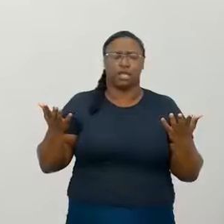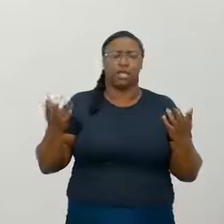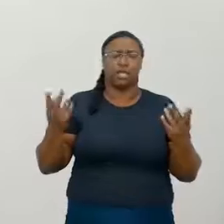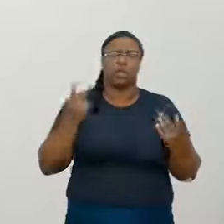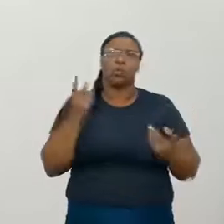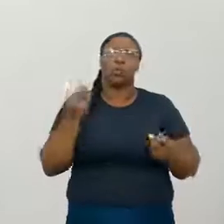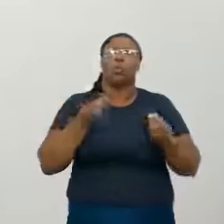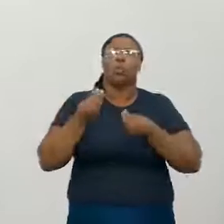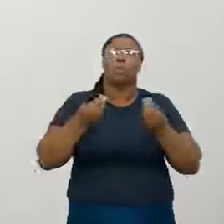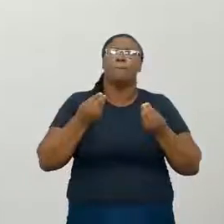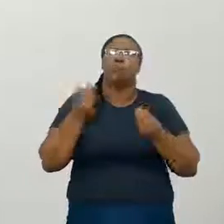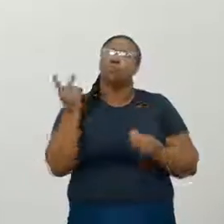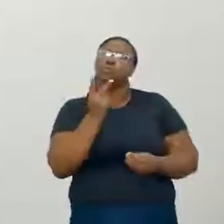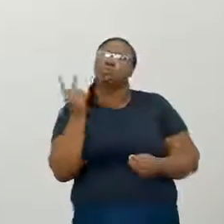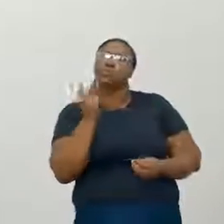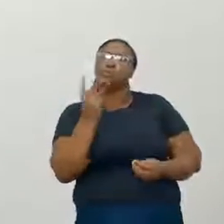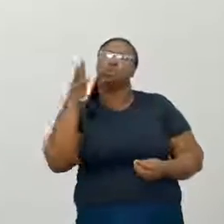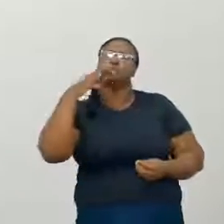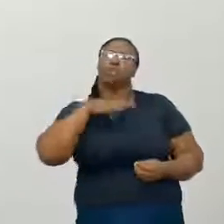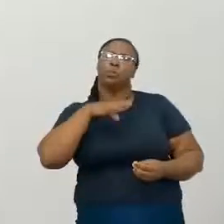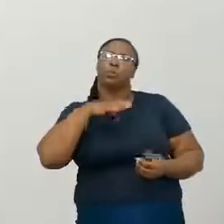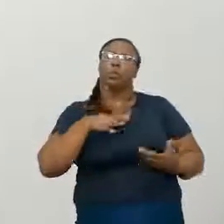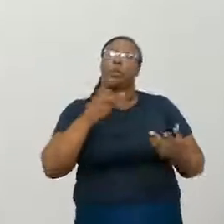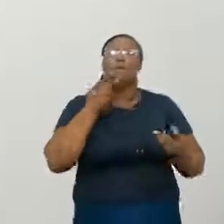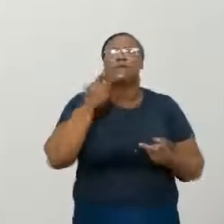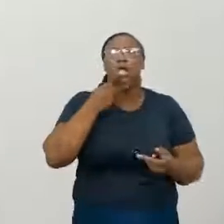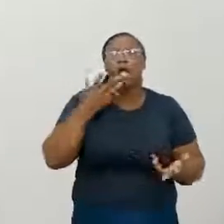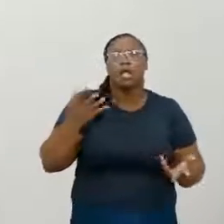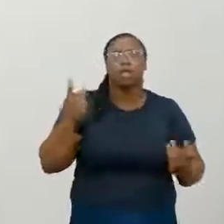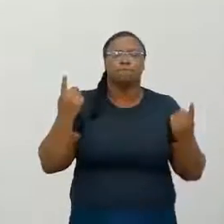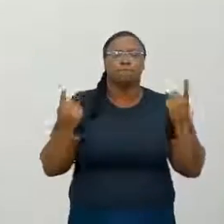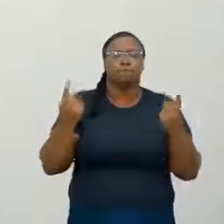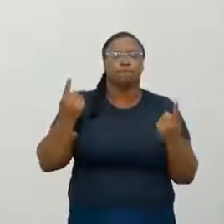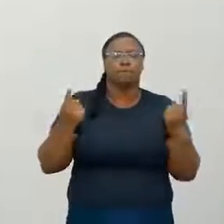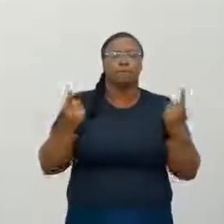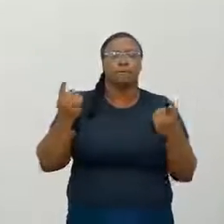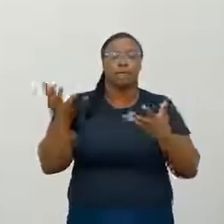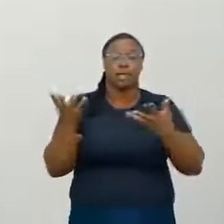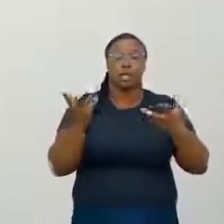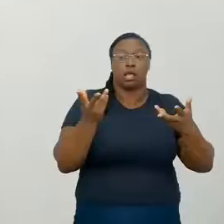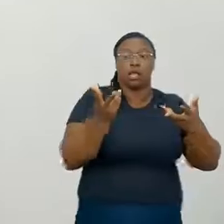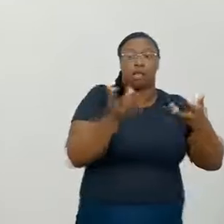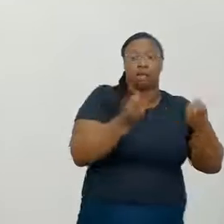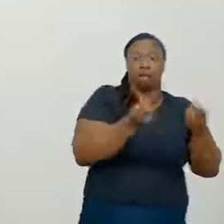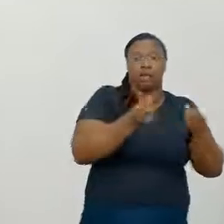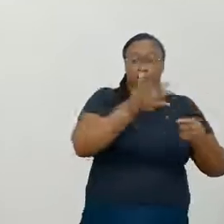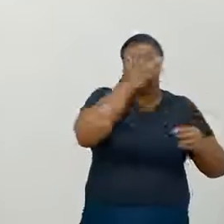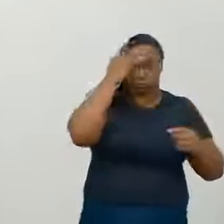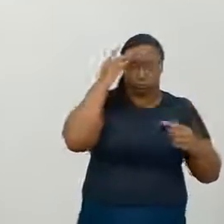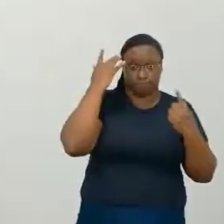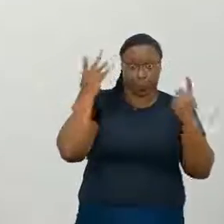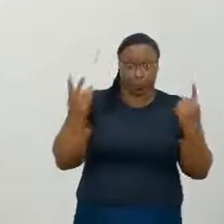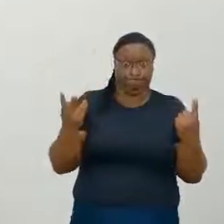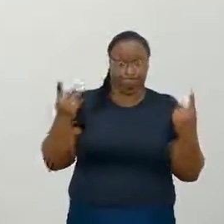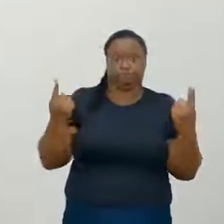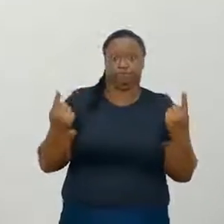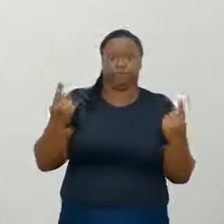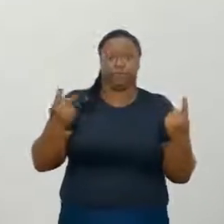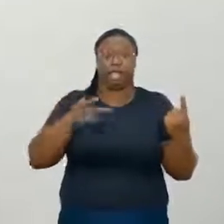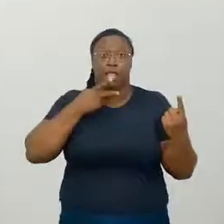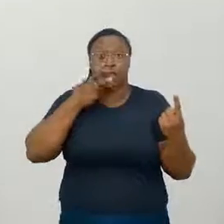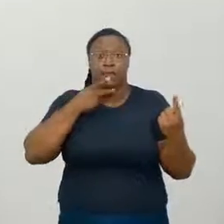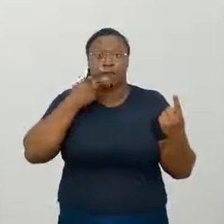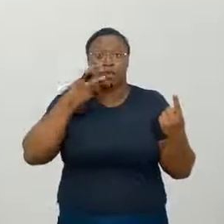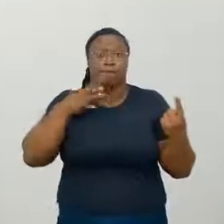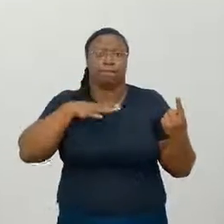dois estão falando em português, né, os dois ou três, ela sempre traz mais de um convidado, né, eles estão falando em português de maneiras que